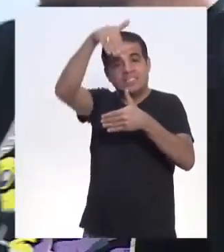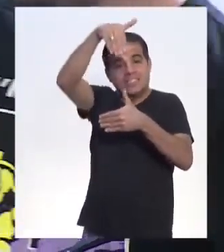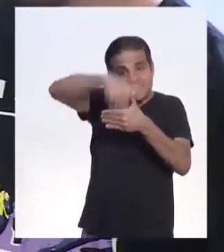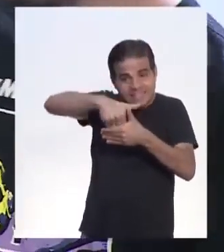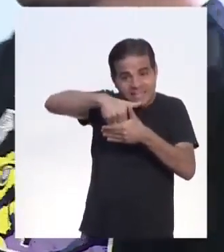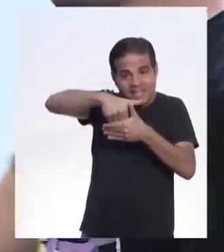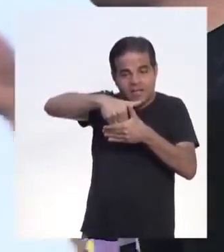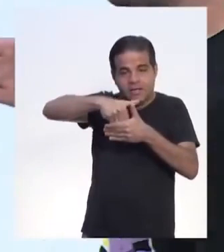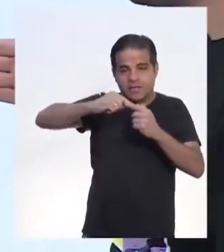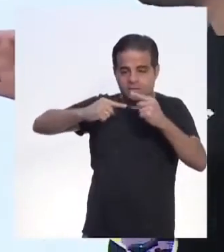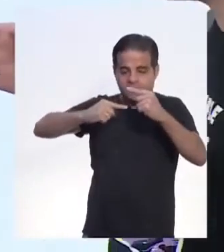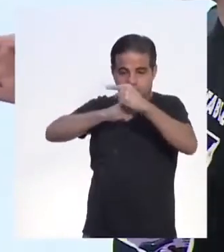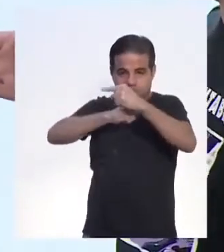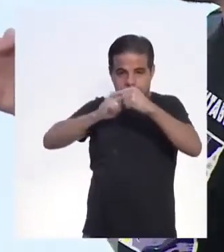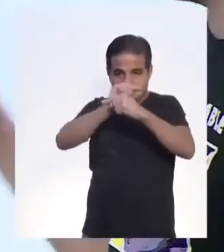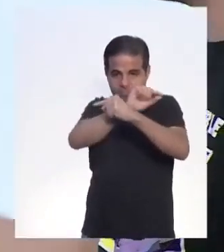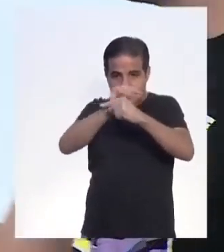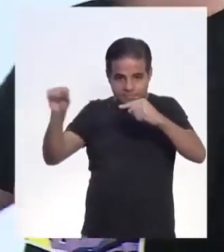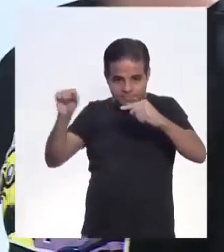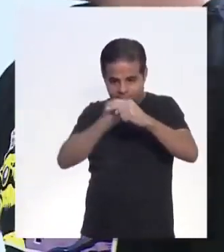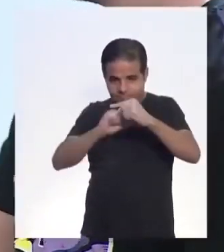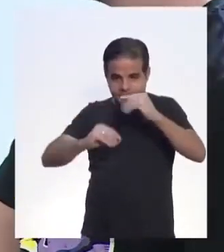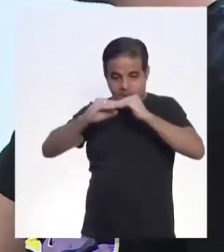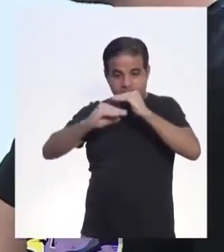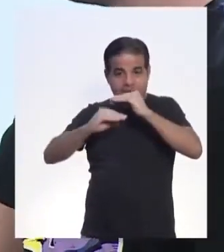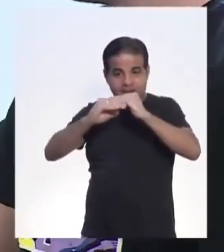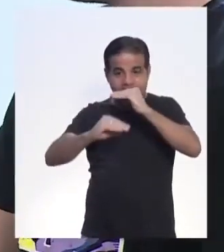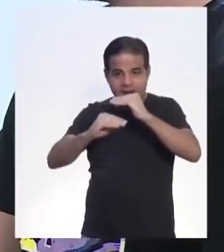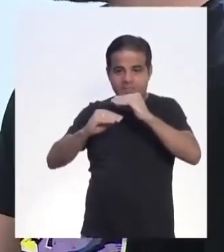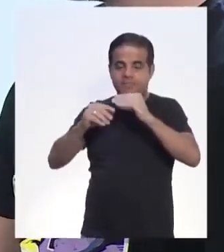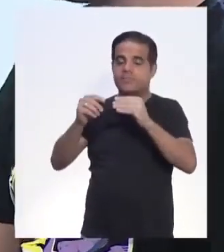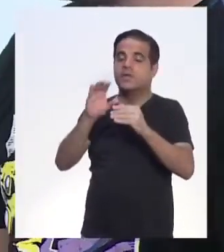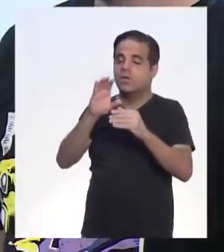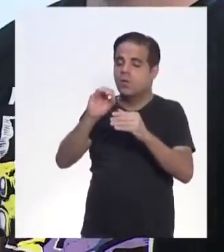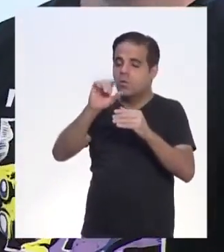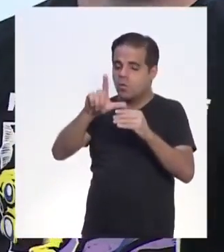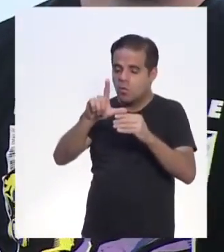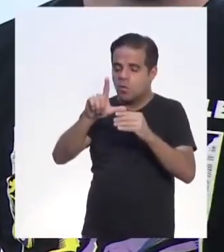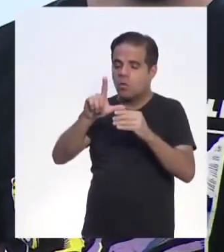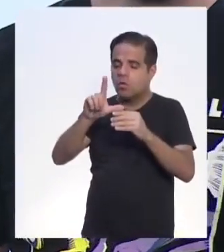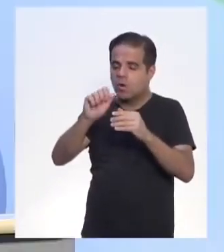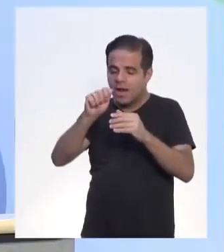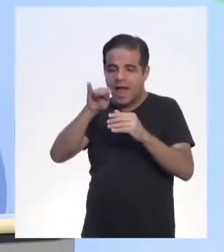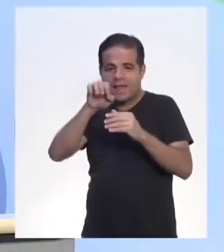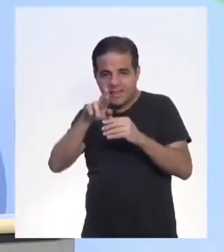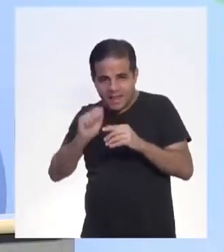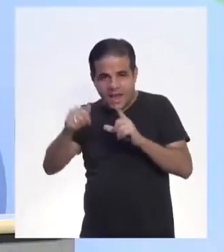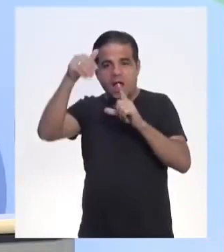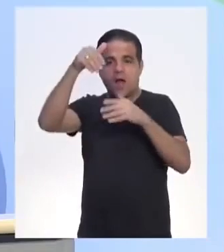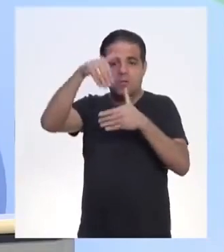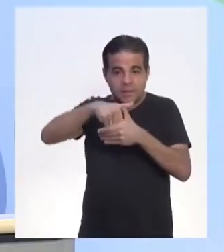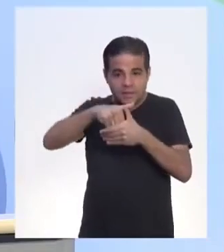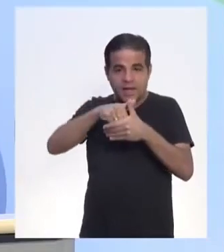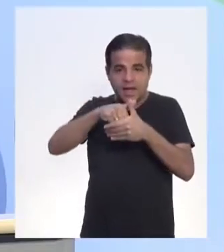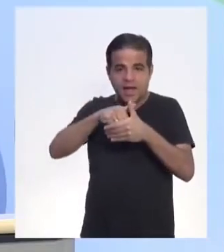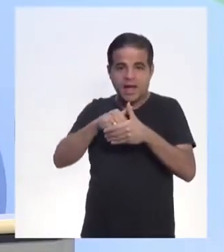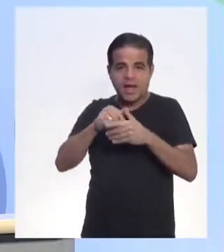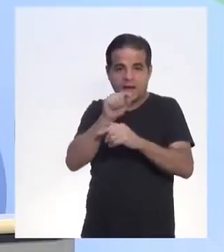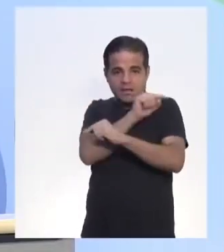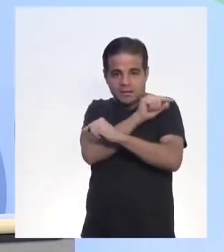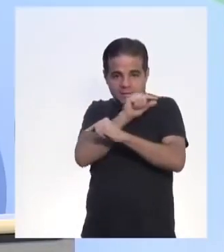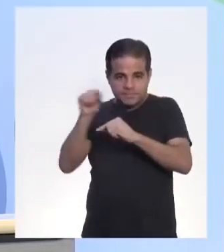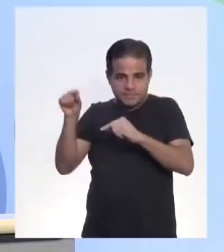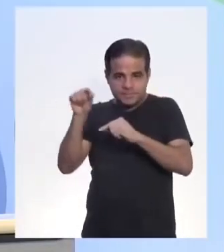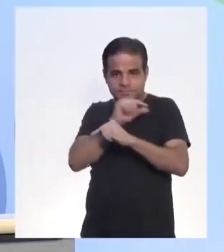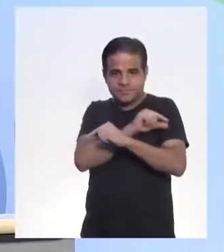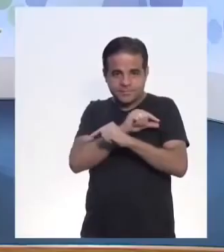parte entre as duas paralelas. Então, ele é o colateral interno. Que é a parte compreendida entre as duas retas paralelas.